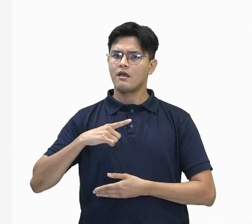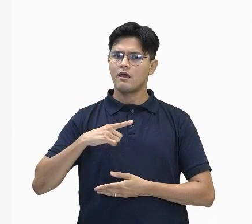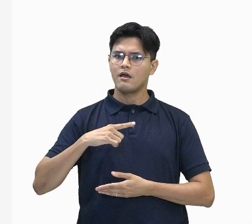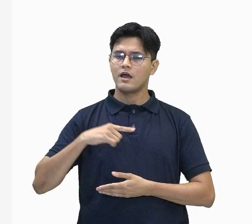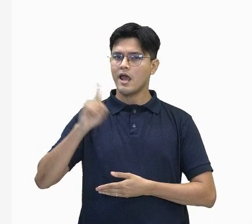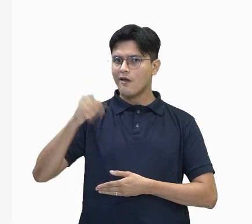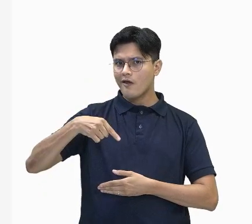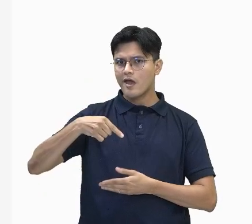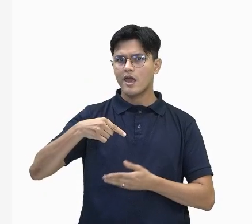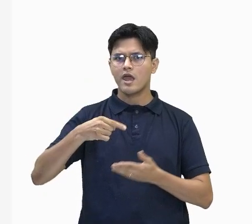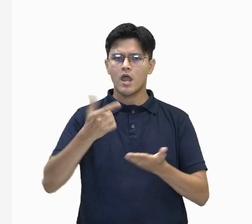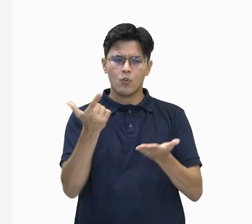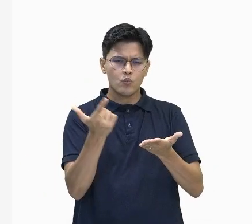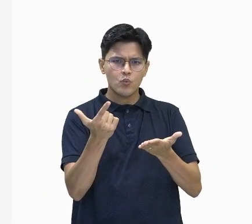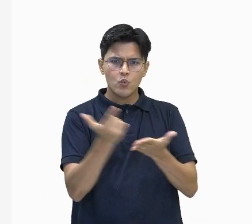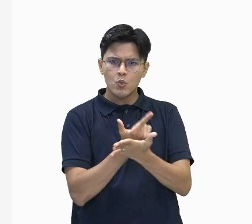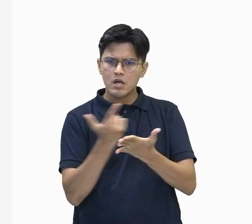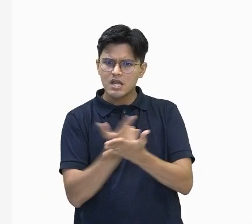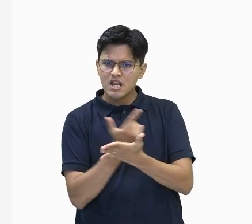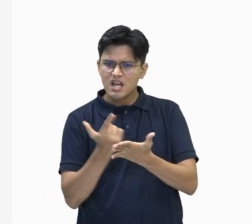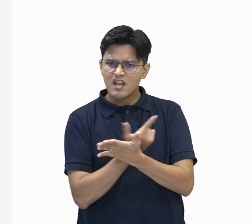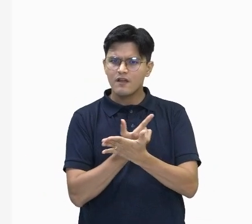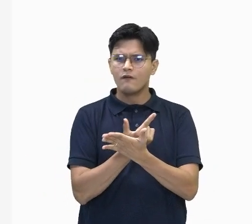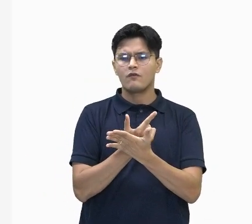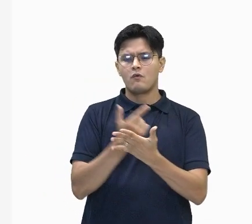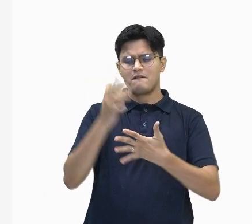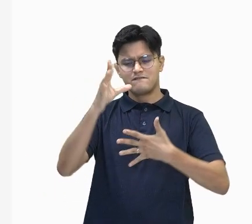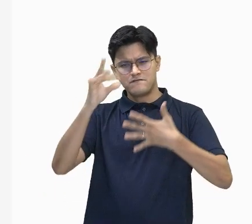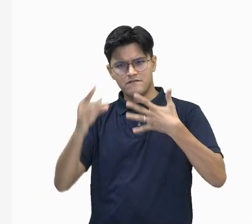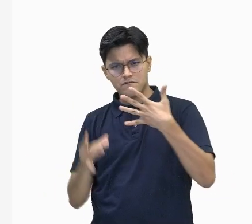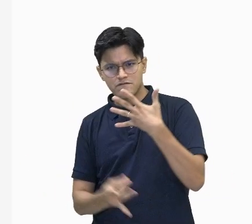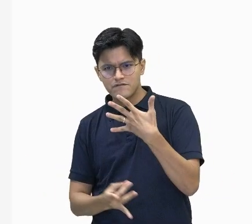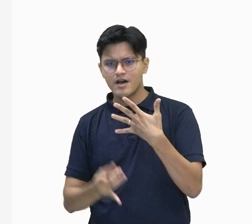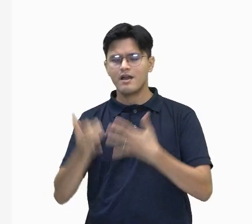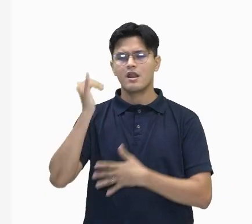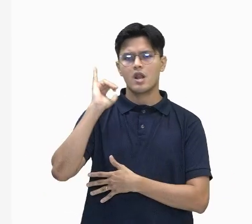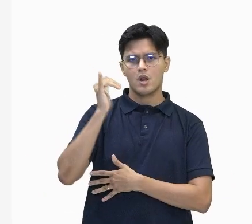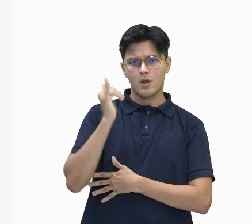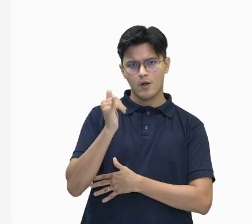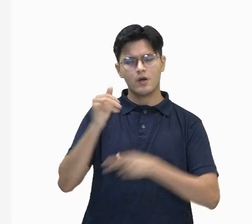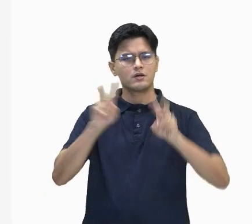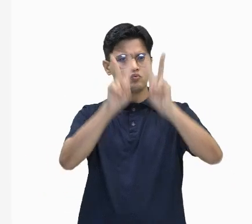de contos, né, de Machado de Assis, abordando uma temática